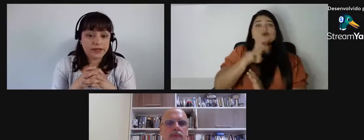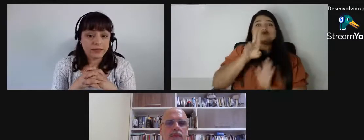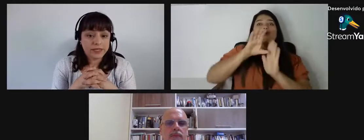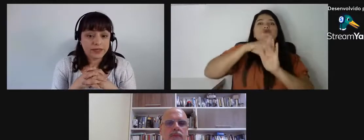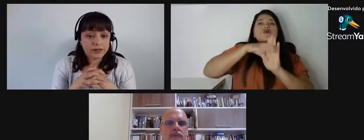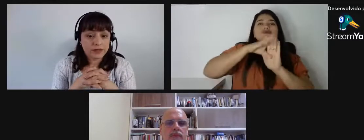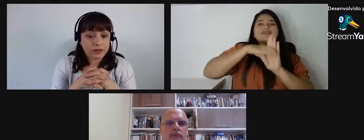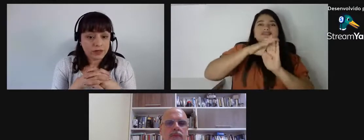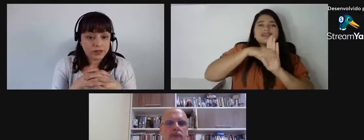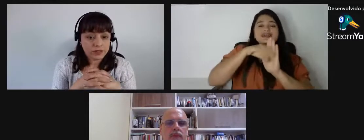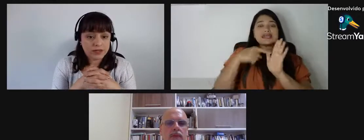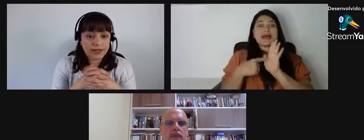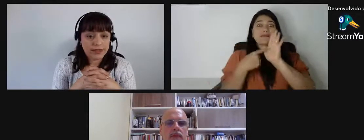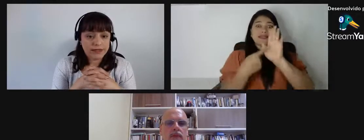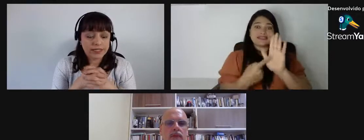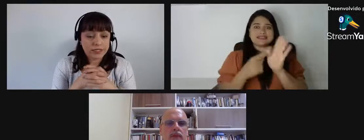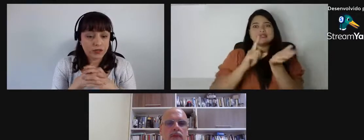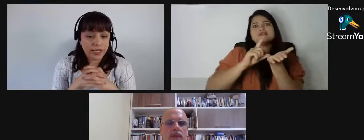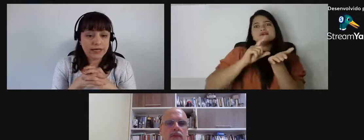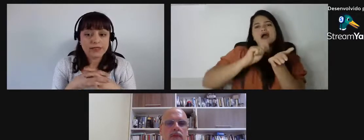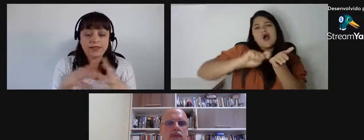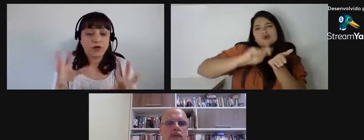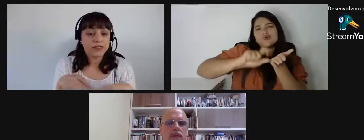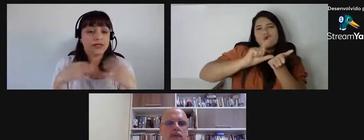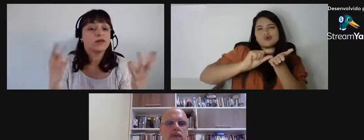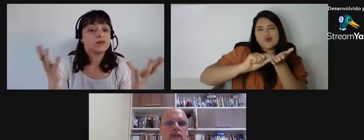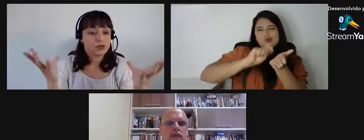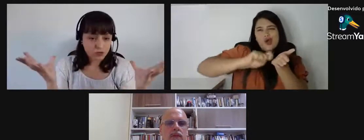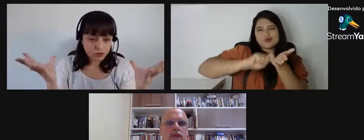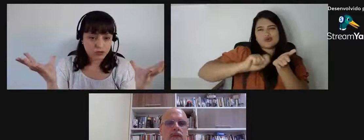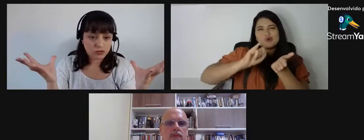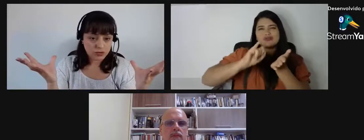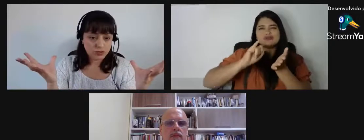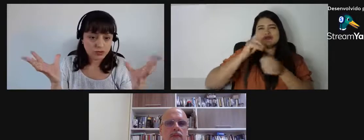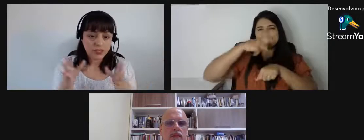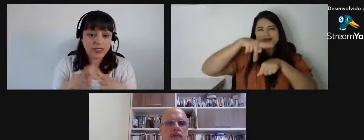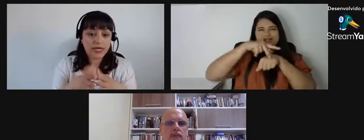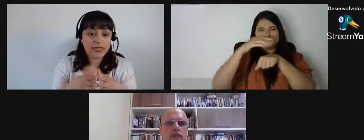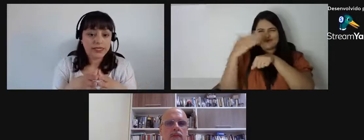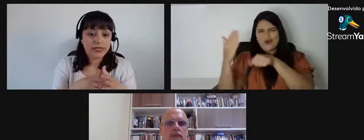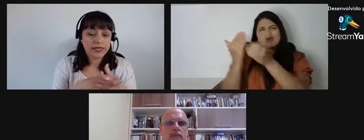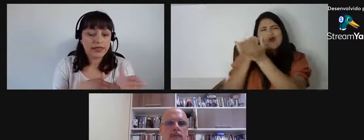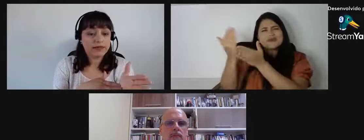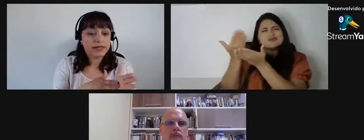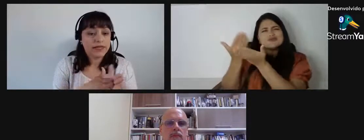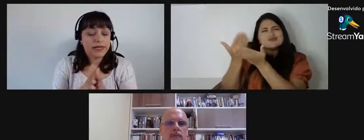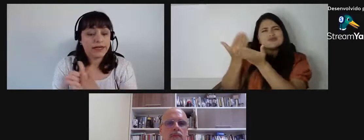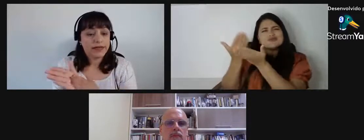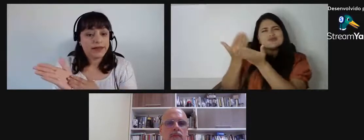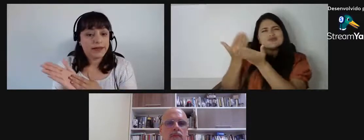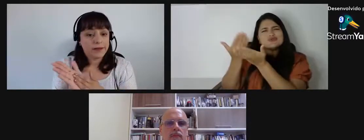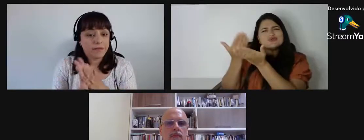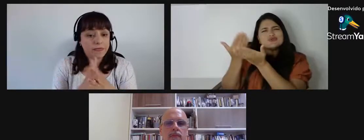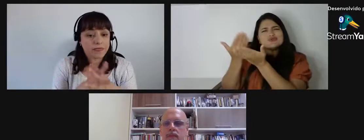Ela estava apresentando autores internacionais que começaram os estudos surdos, e aí ela